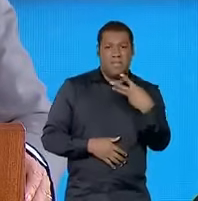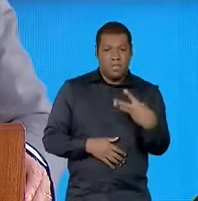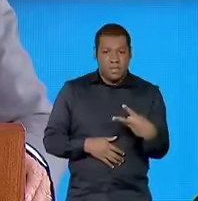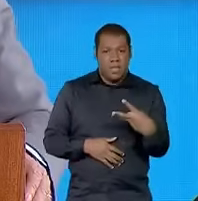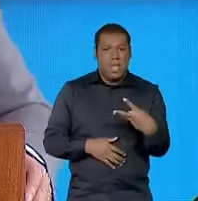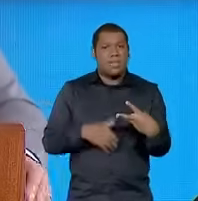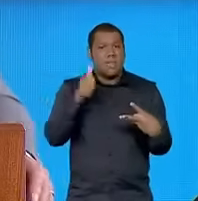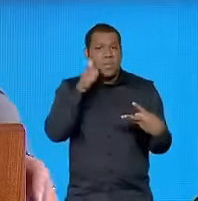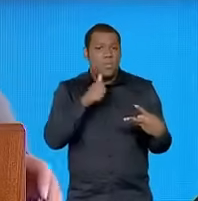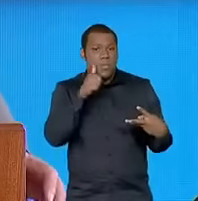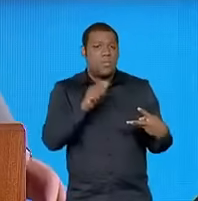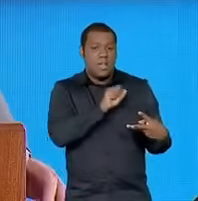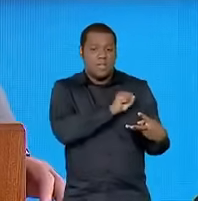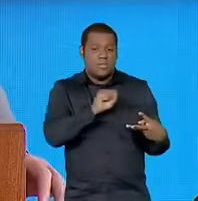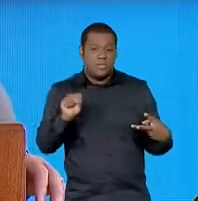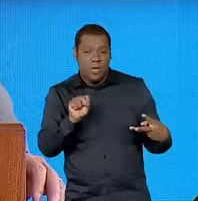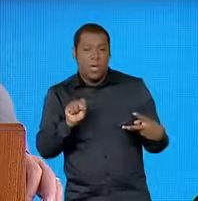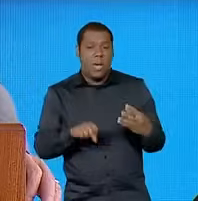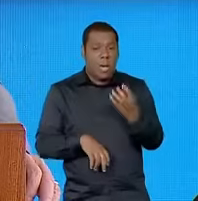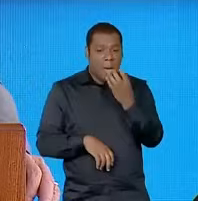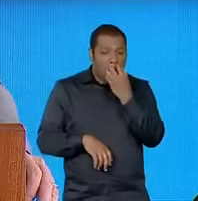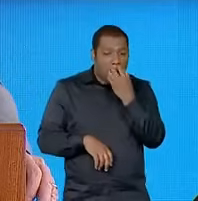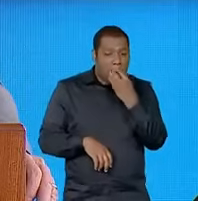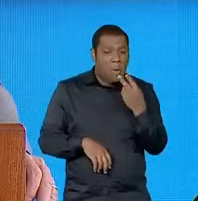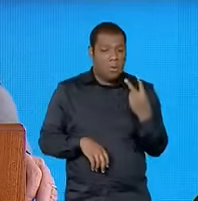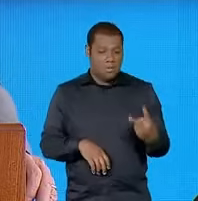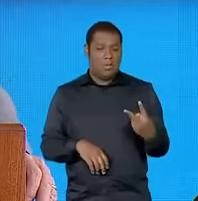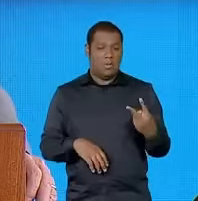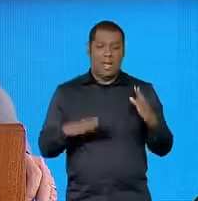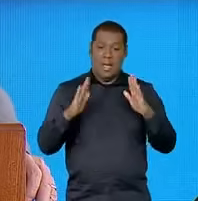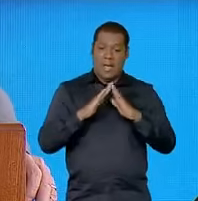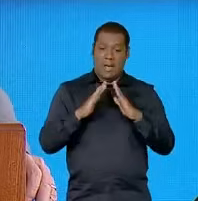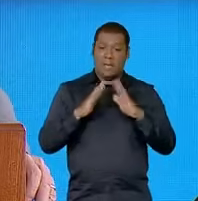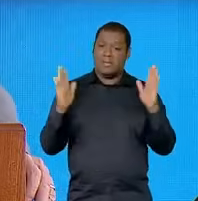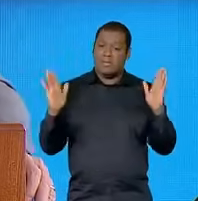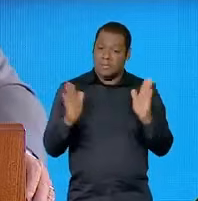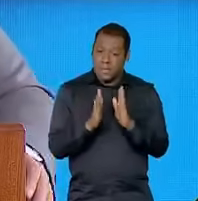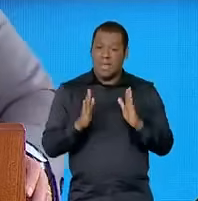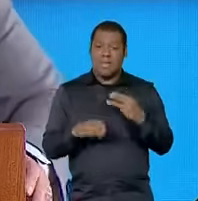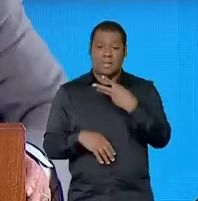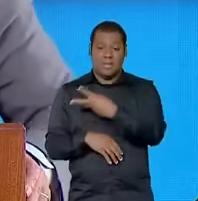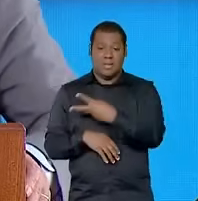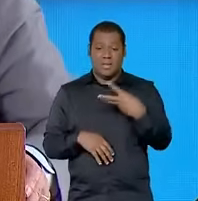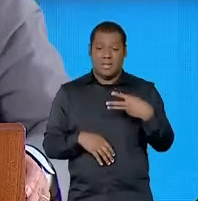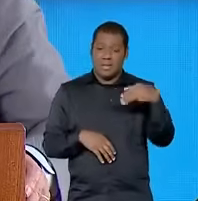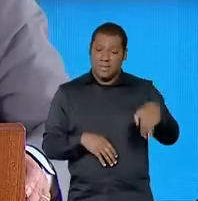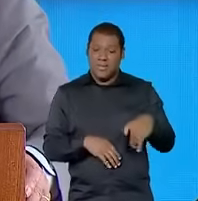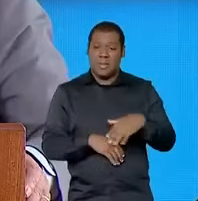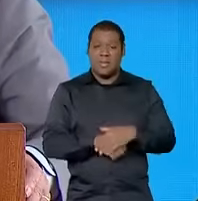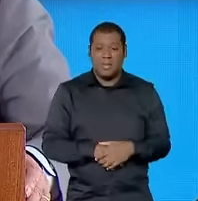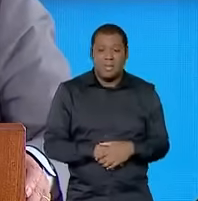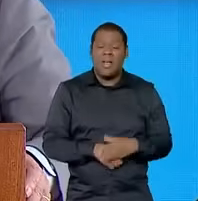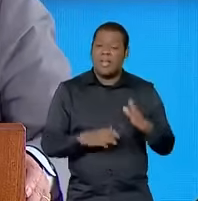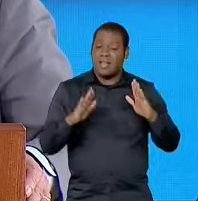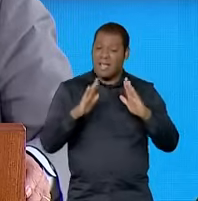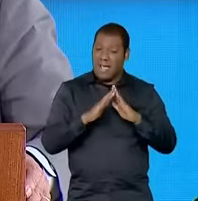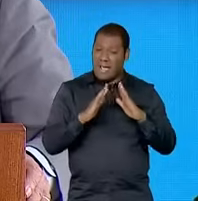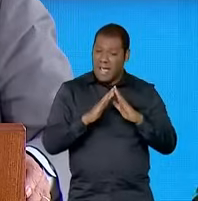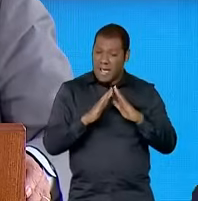dois cachorros, em 33 metros quadrados. E vivi muito tempo assim.